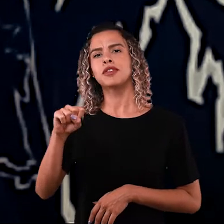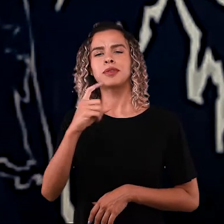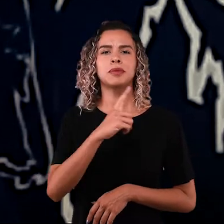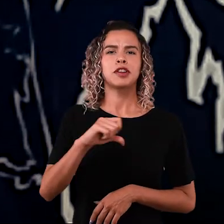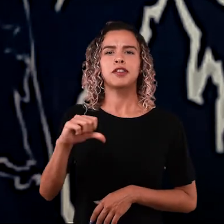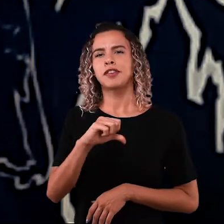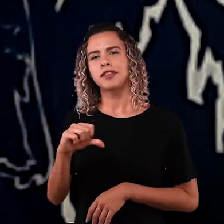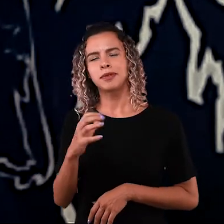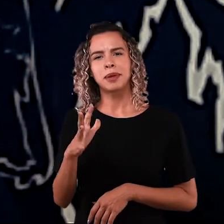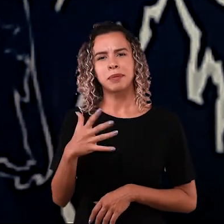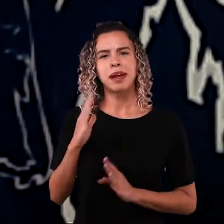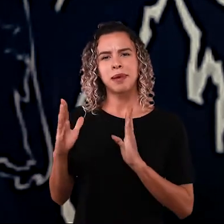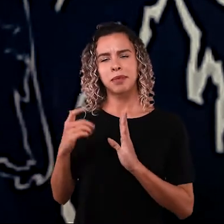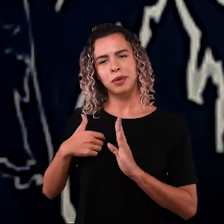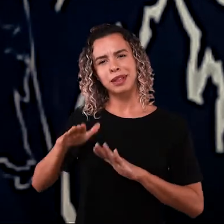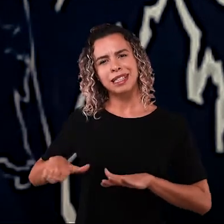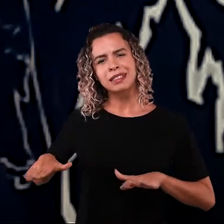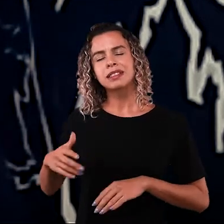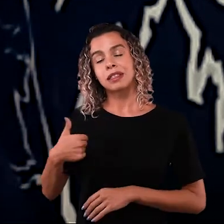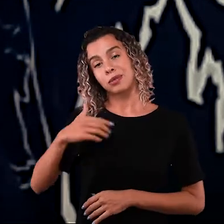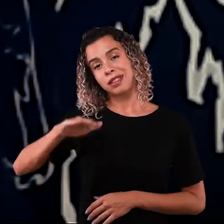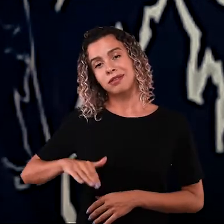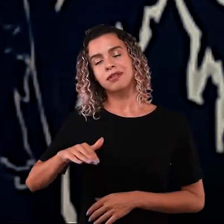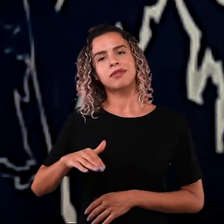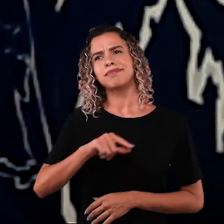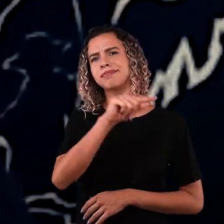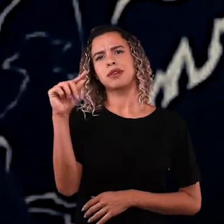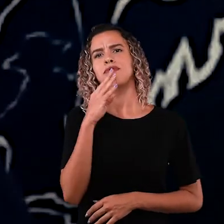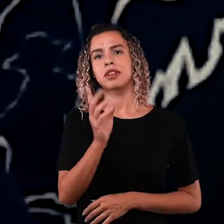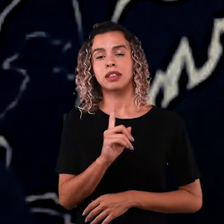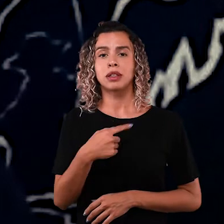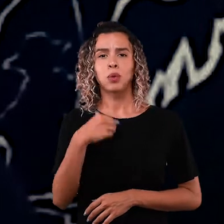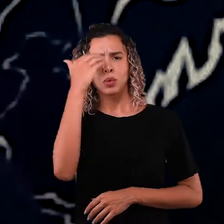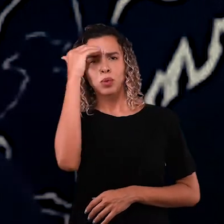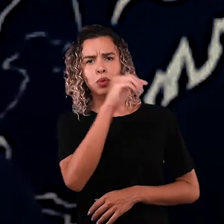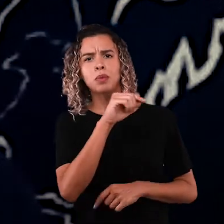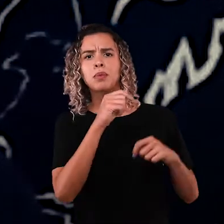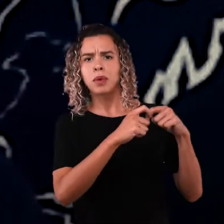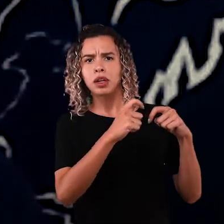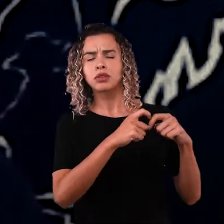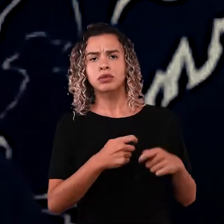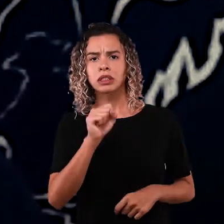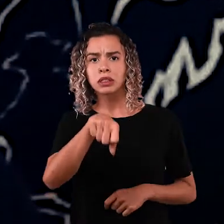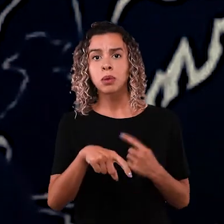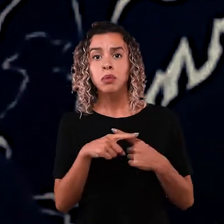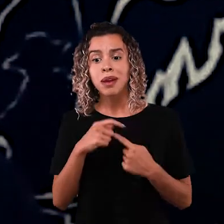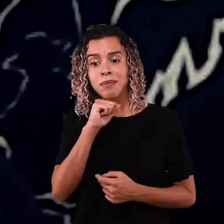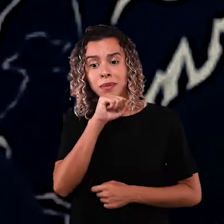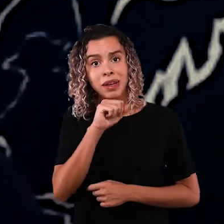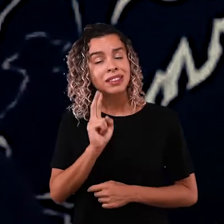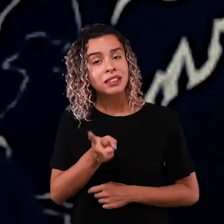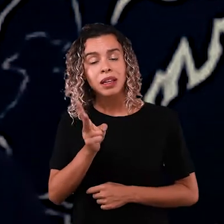1998, 99, que é na época da minha infância, era muito menos ainda. Eu só culpo os médicos mesmo, porque a minha mãe,